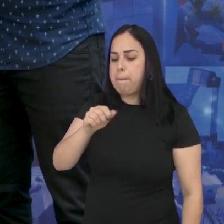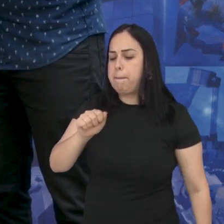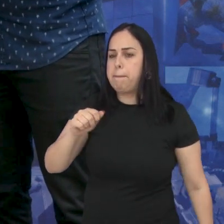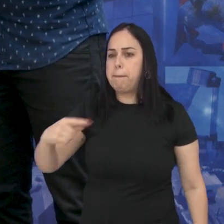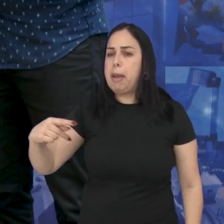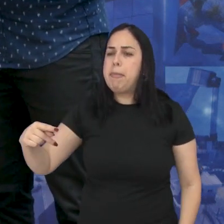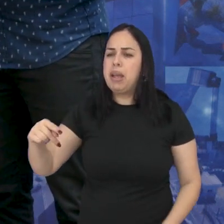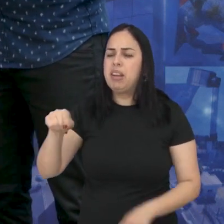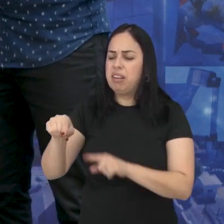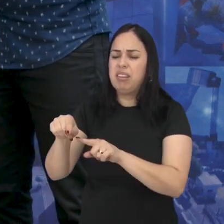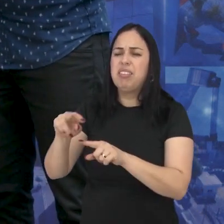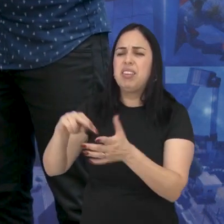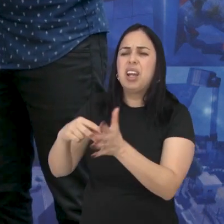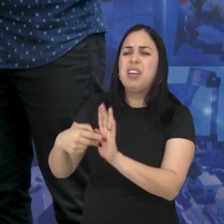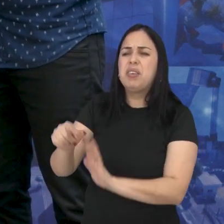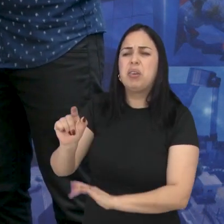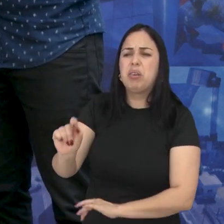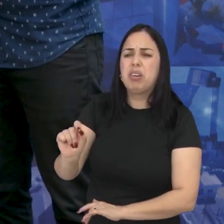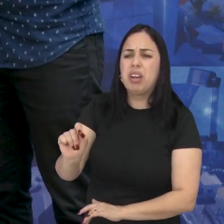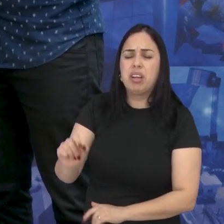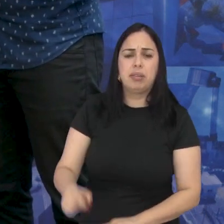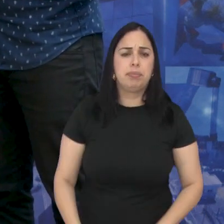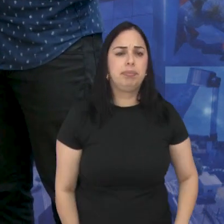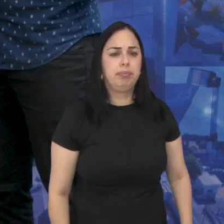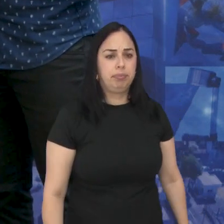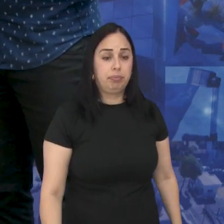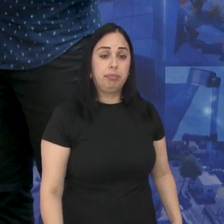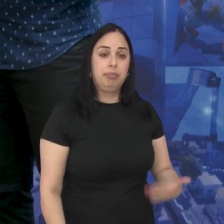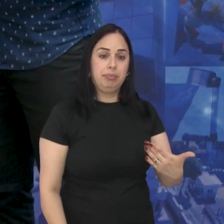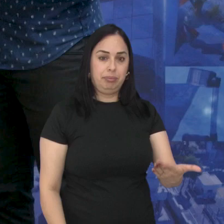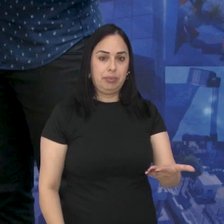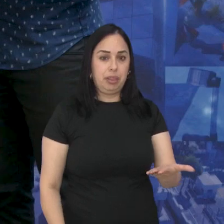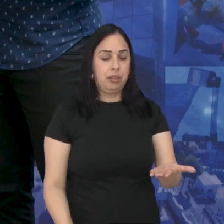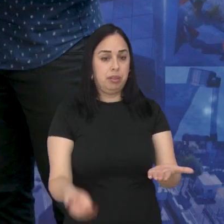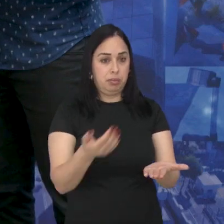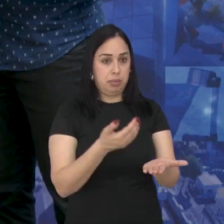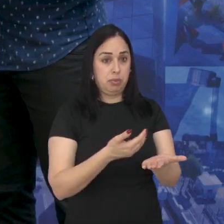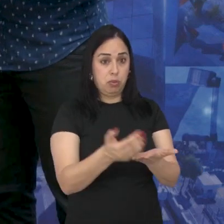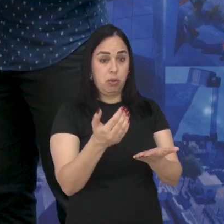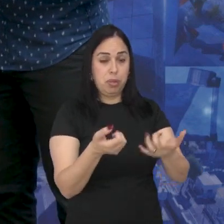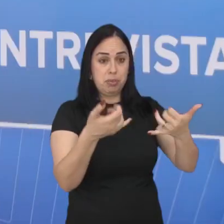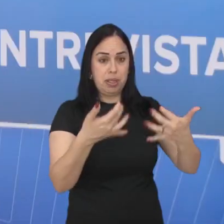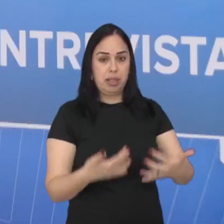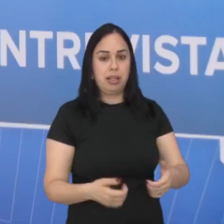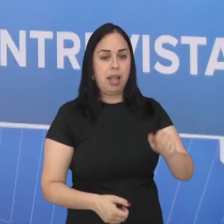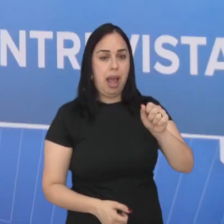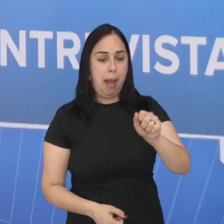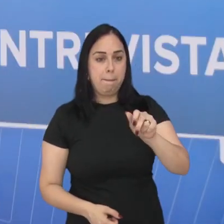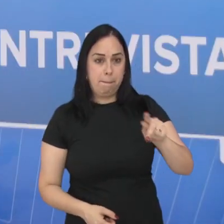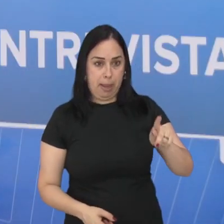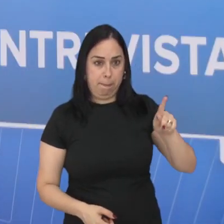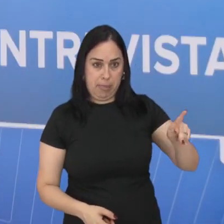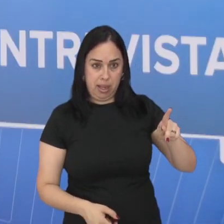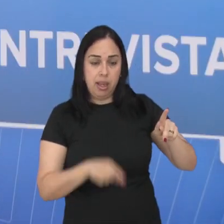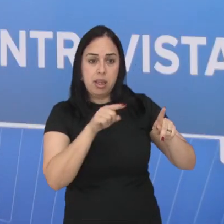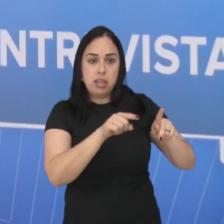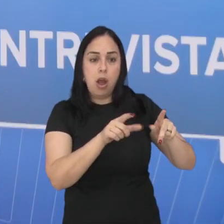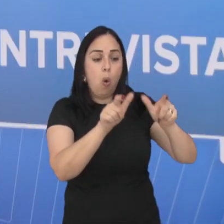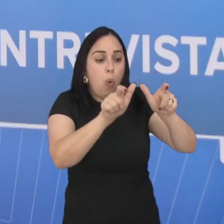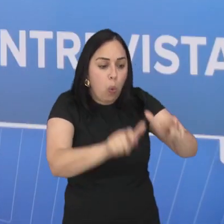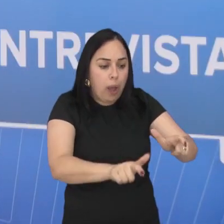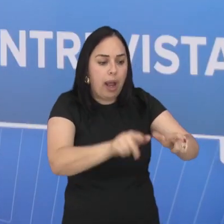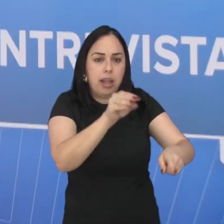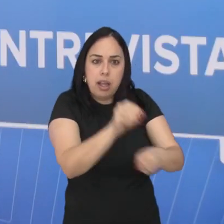cidade também. Para que elas servem? O que é cada uma delas? Bom, começando pelas APPs, que seriam as áreas de preservação